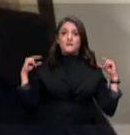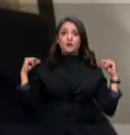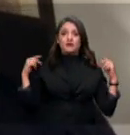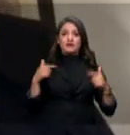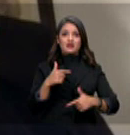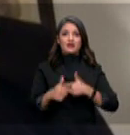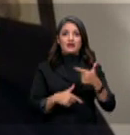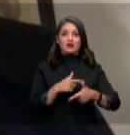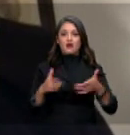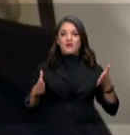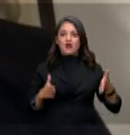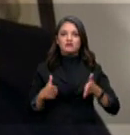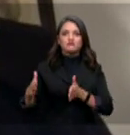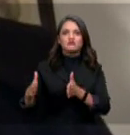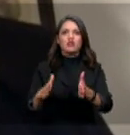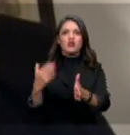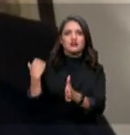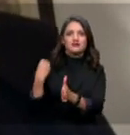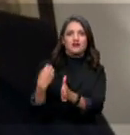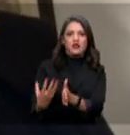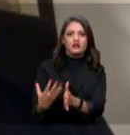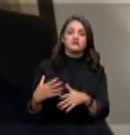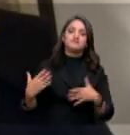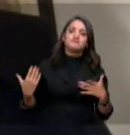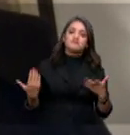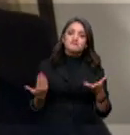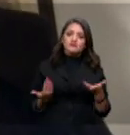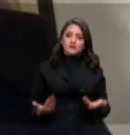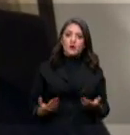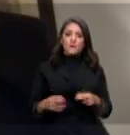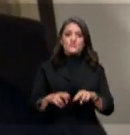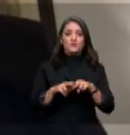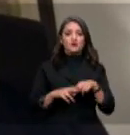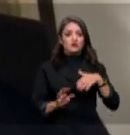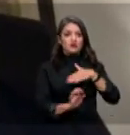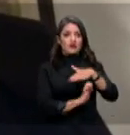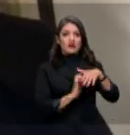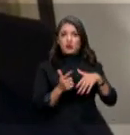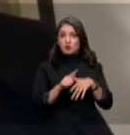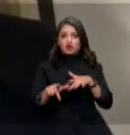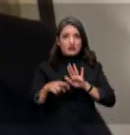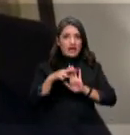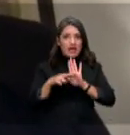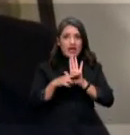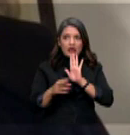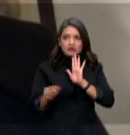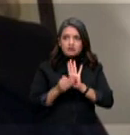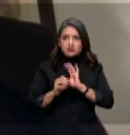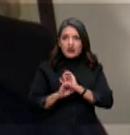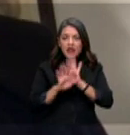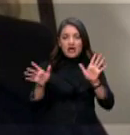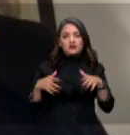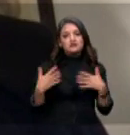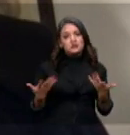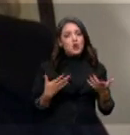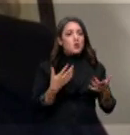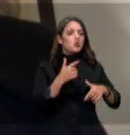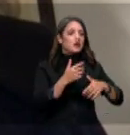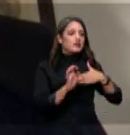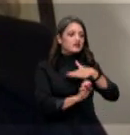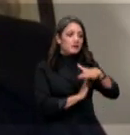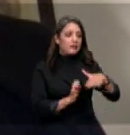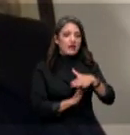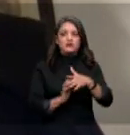externo. Diante desse hiato normativo, empregadores e trabalhadores livremente decidiram acordar, sob